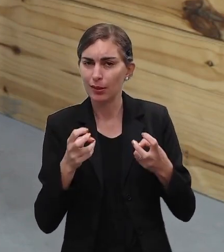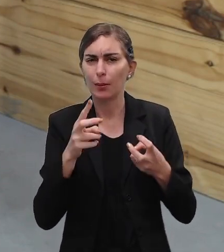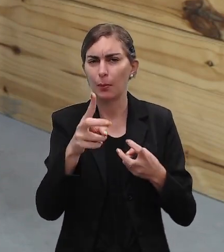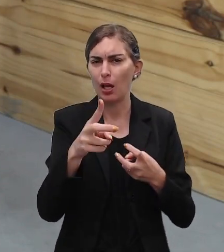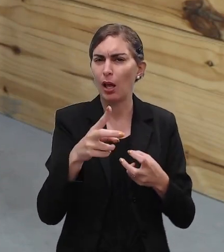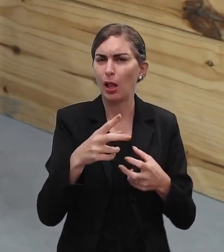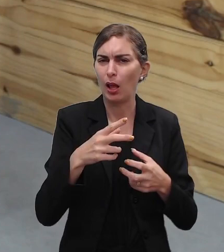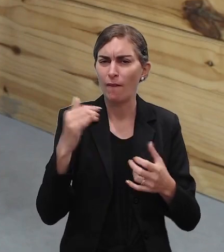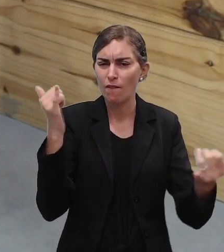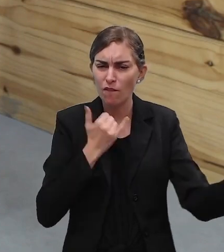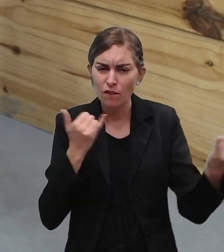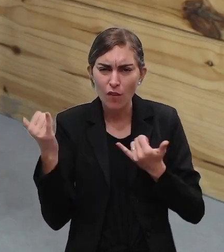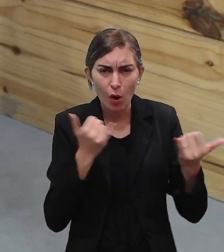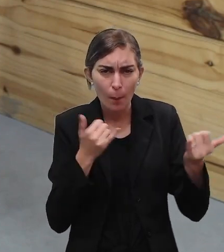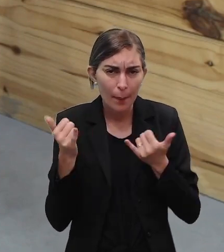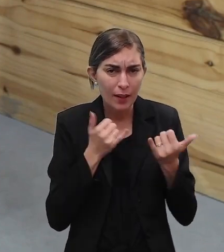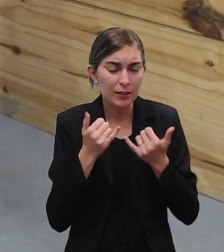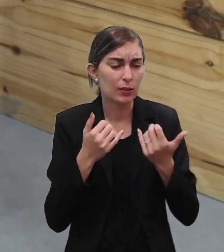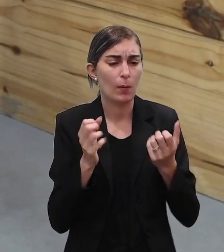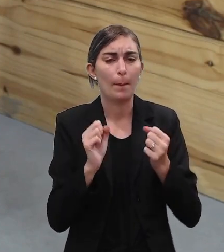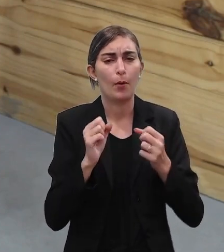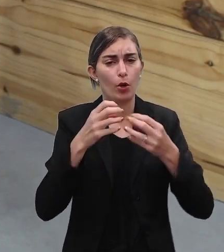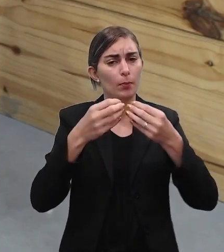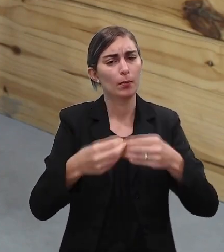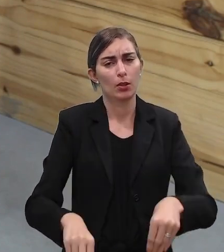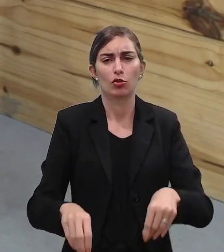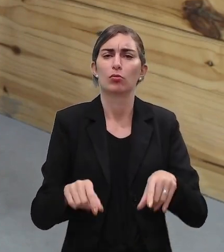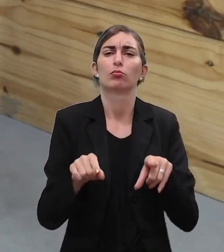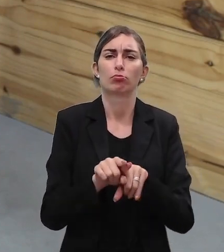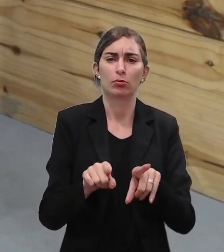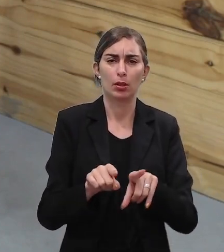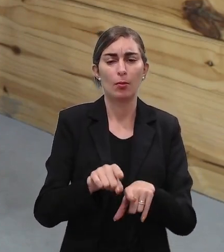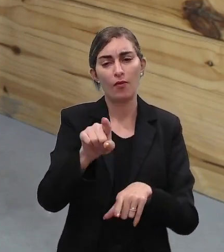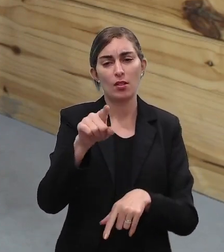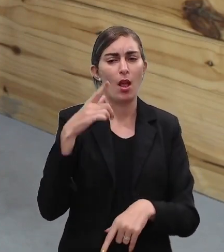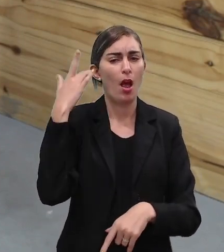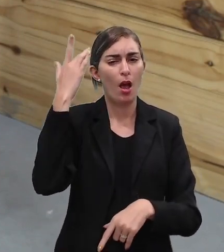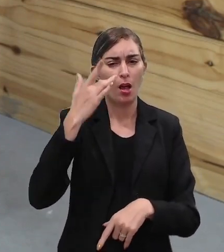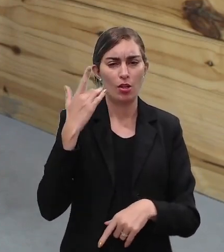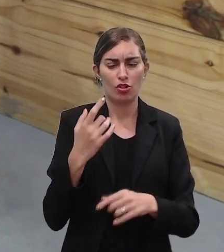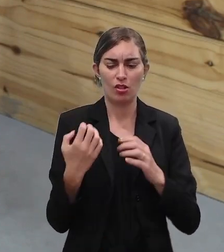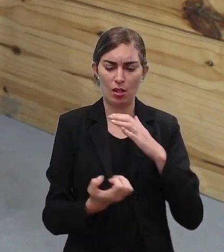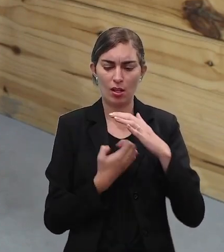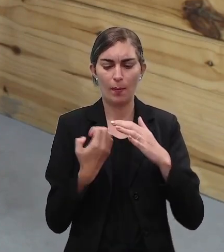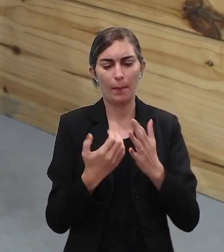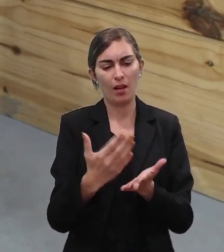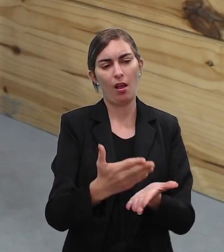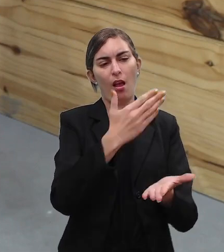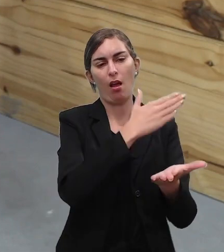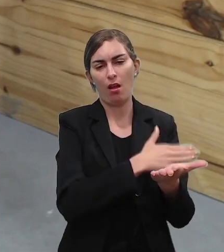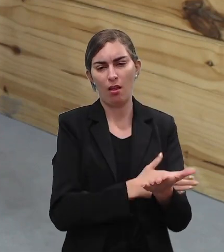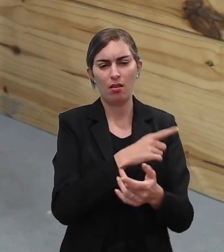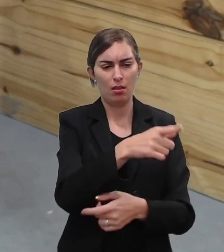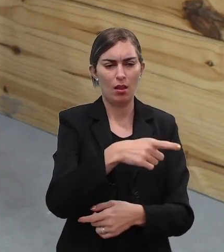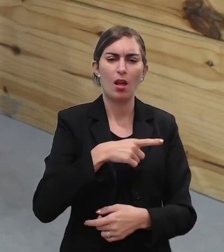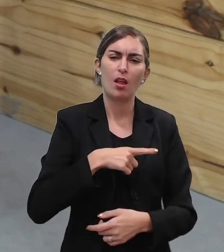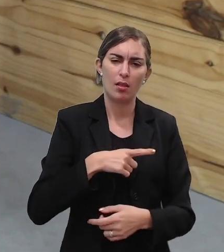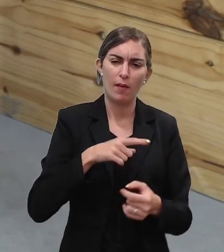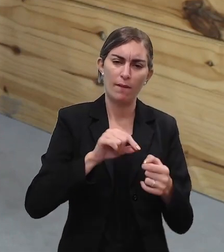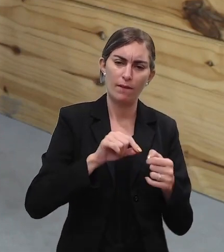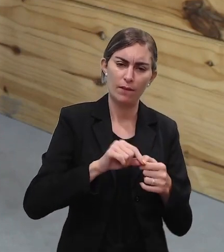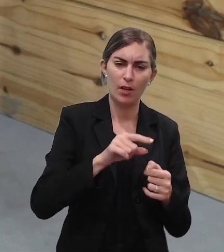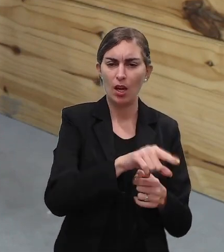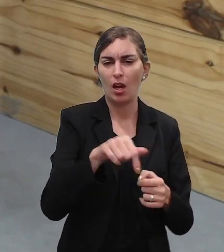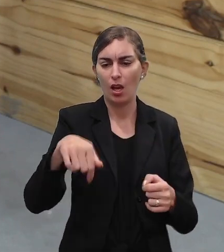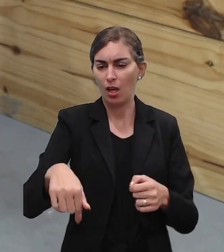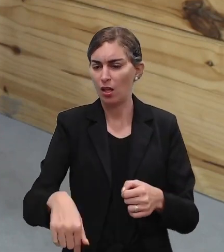excesso dessas informações pode trazer um prejuízo, porque você pode achar que na empresa anterior era feito de tal